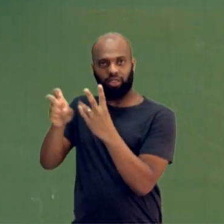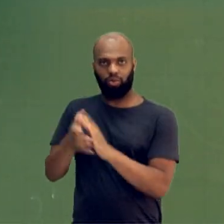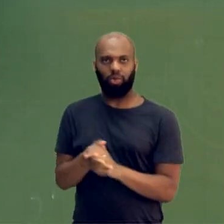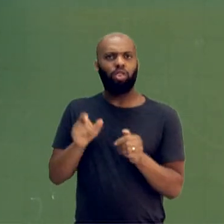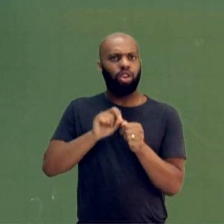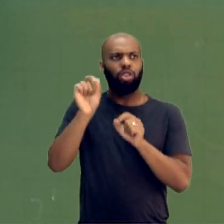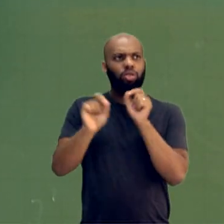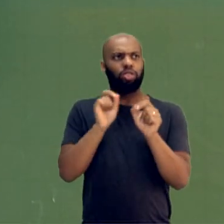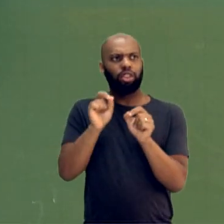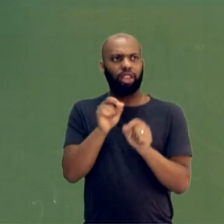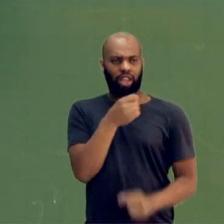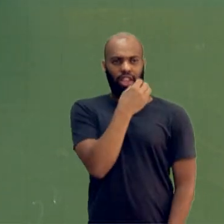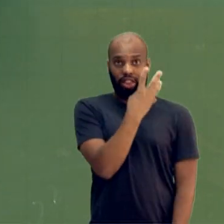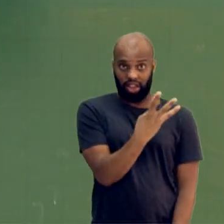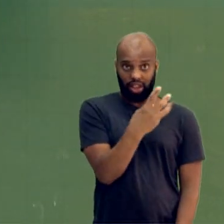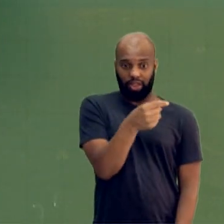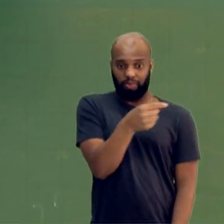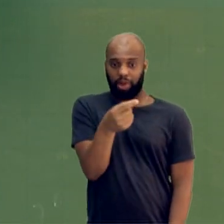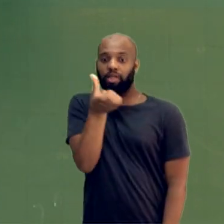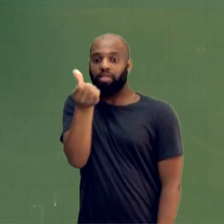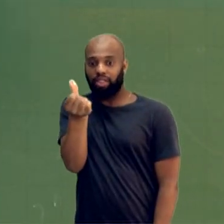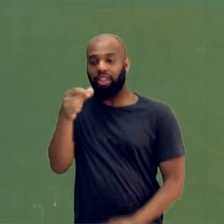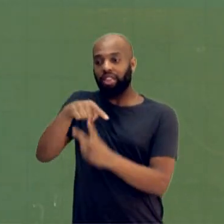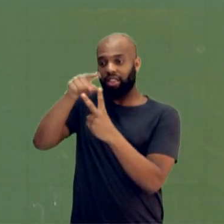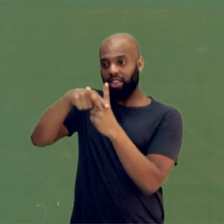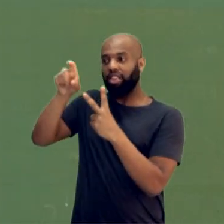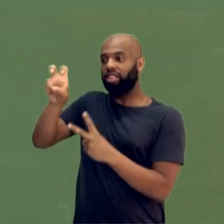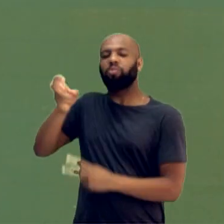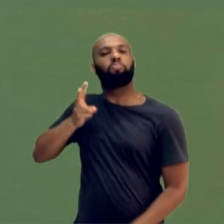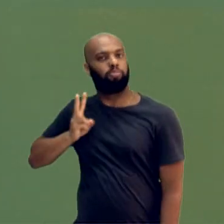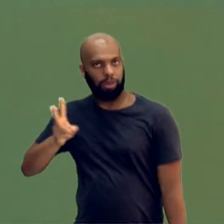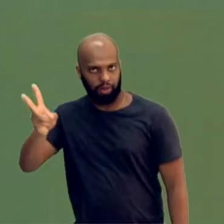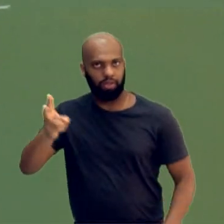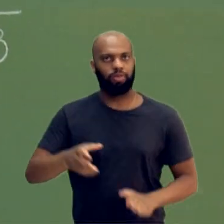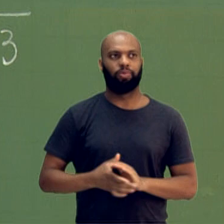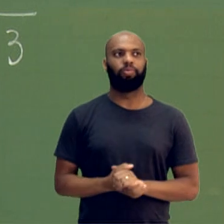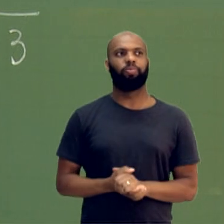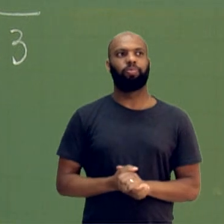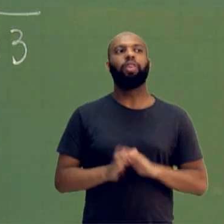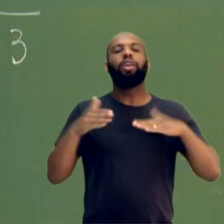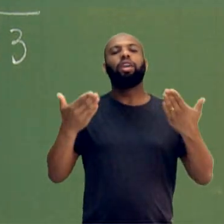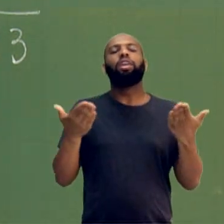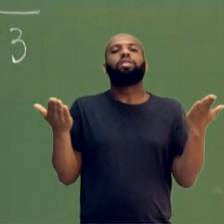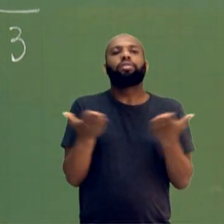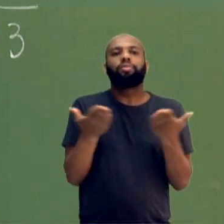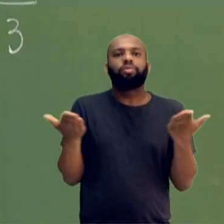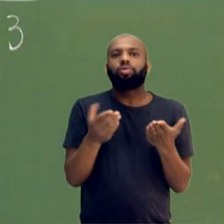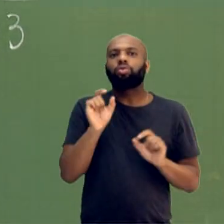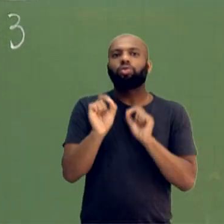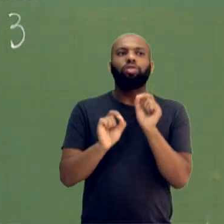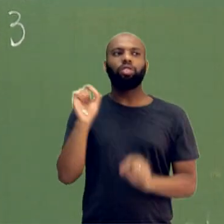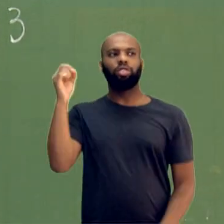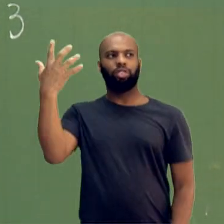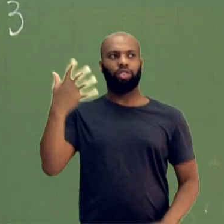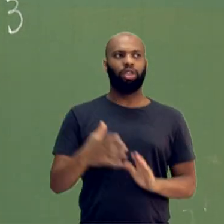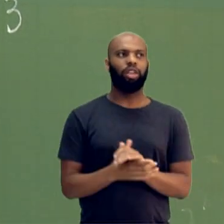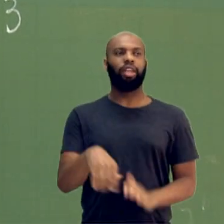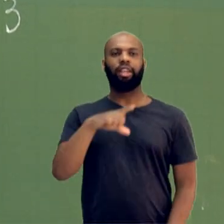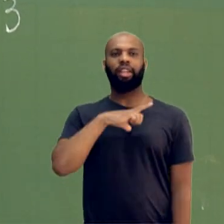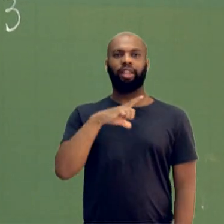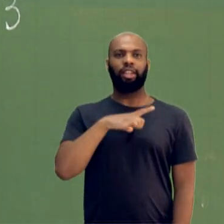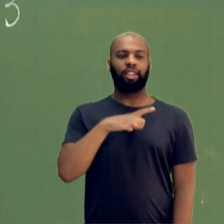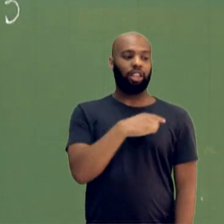E aí, o que vai acontecer? Raiz de 5. Nesse caso, meus amores, vem comigo. Eu